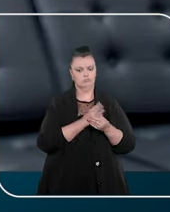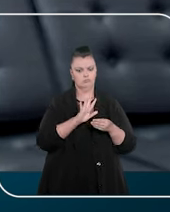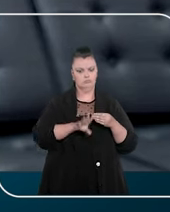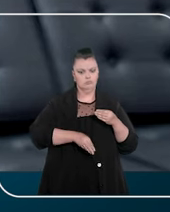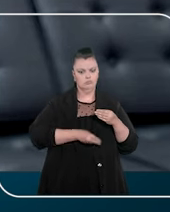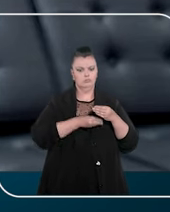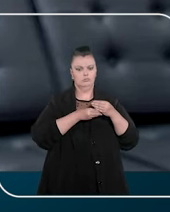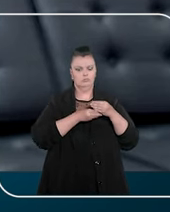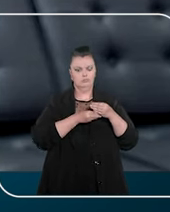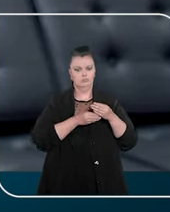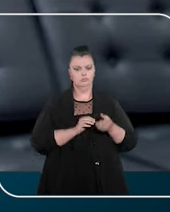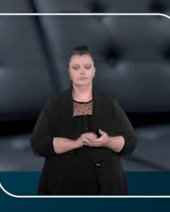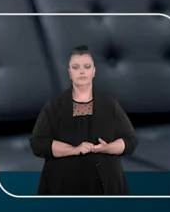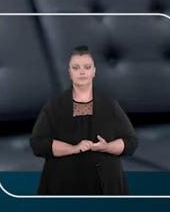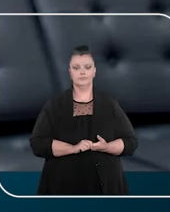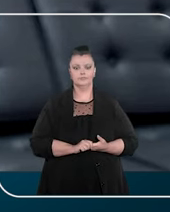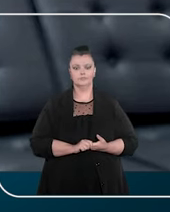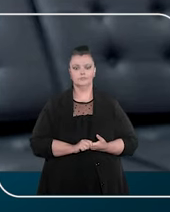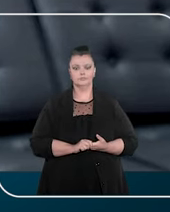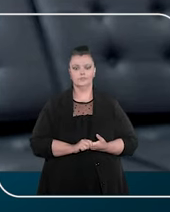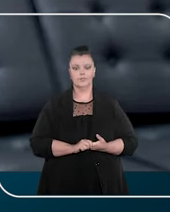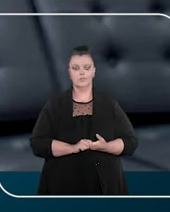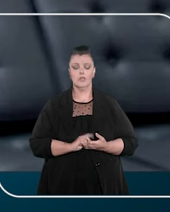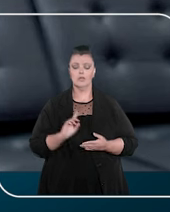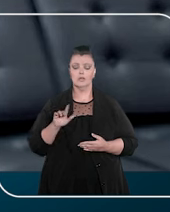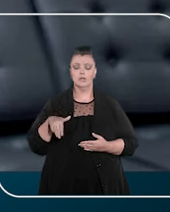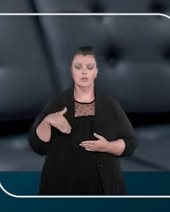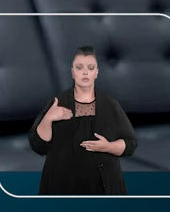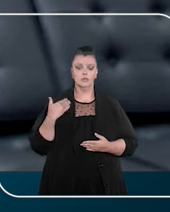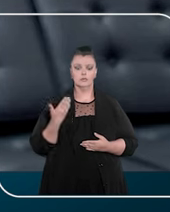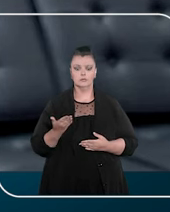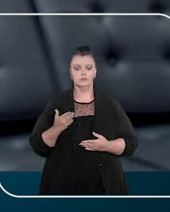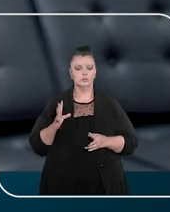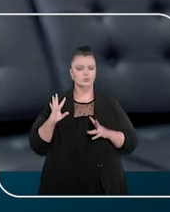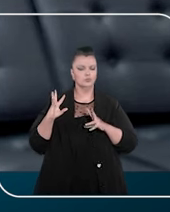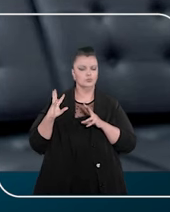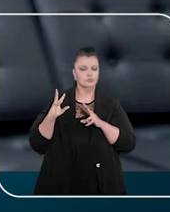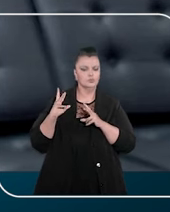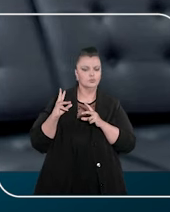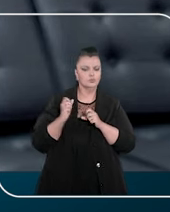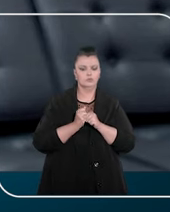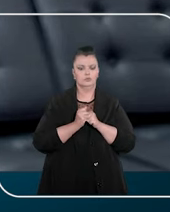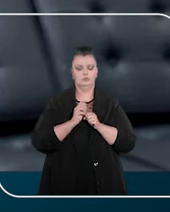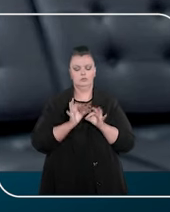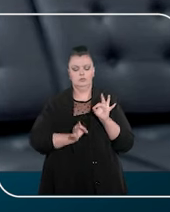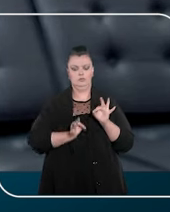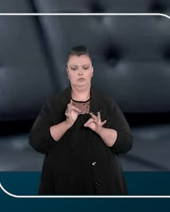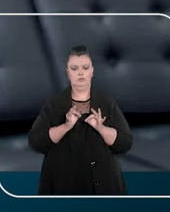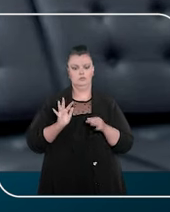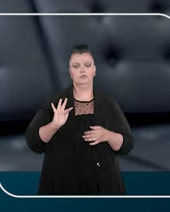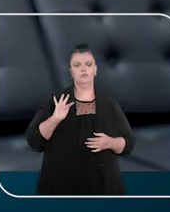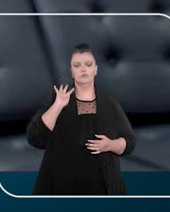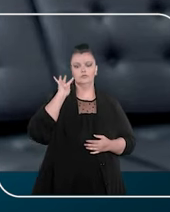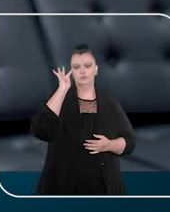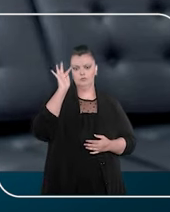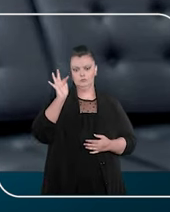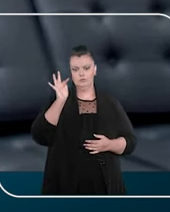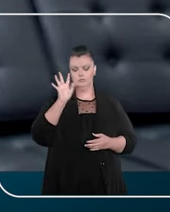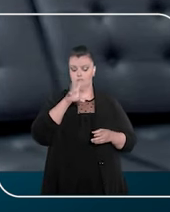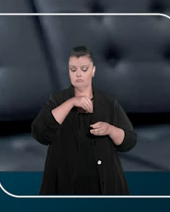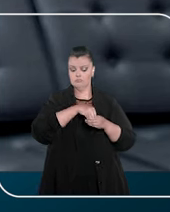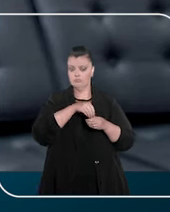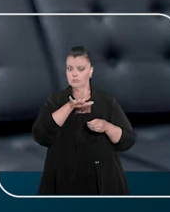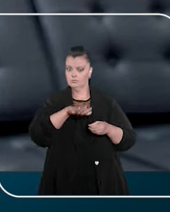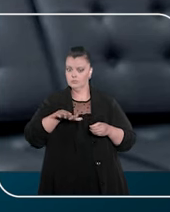com que, a partir de então, todos os julgamentos futuros dentro da mesma corte e em